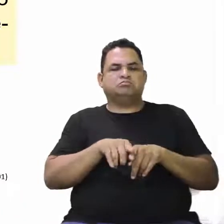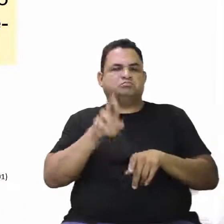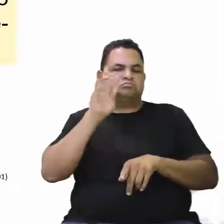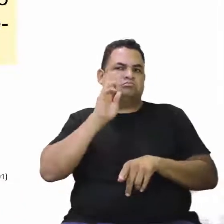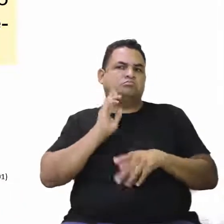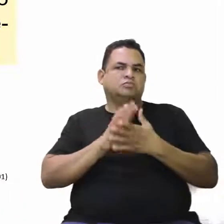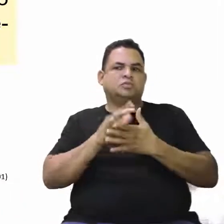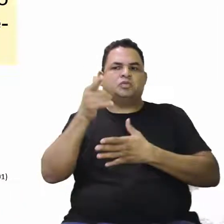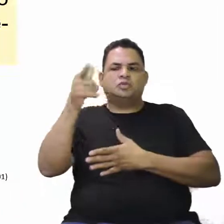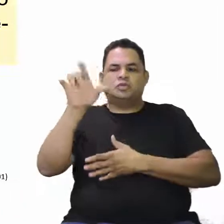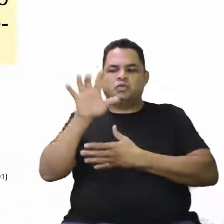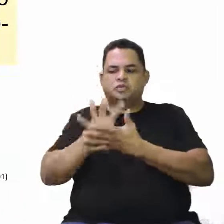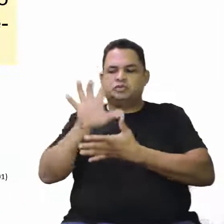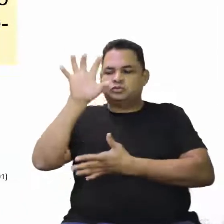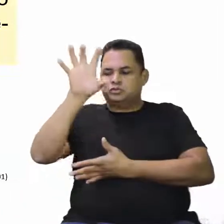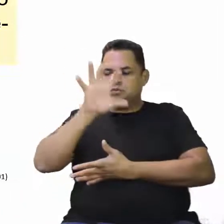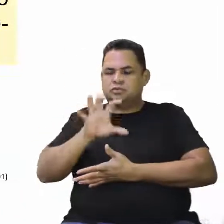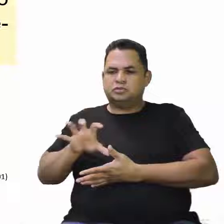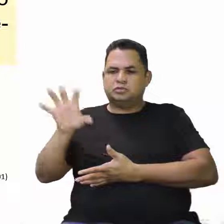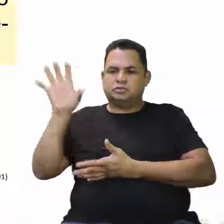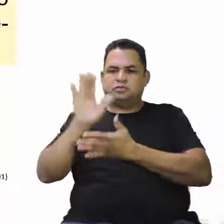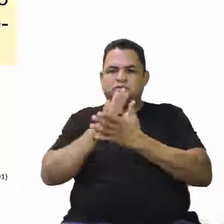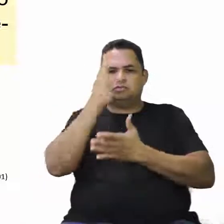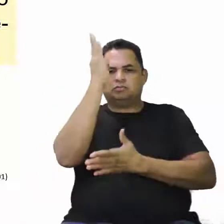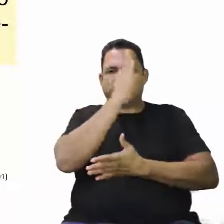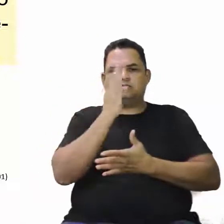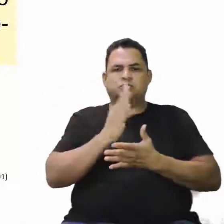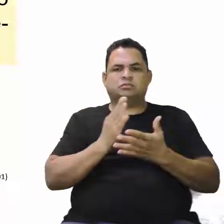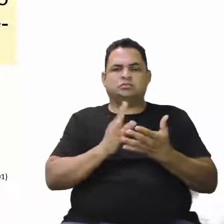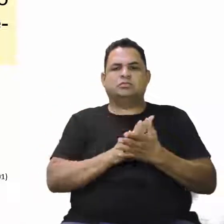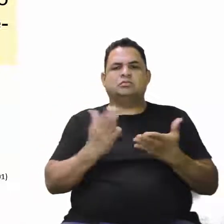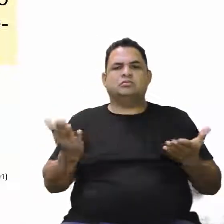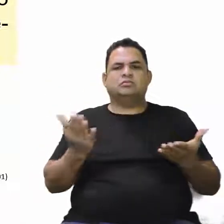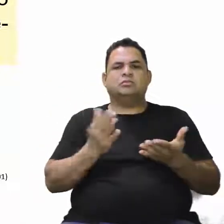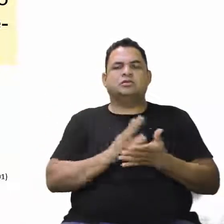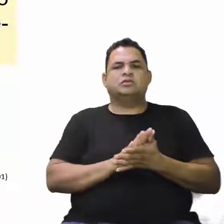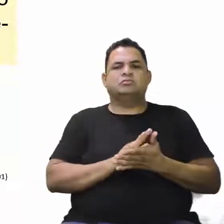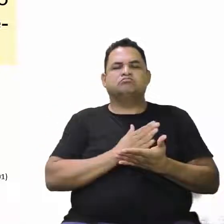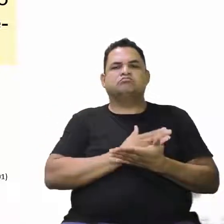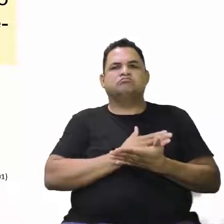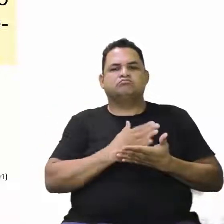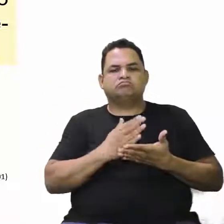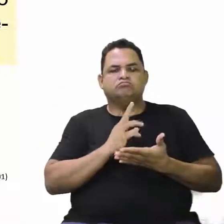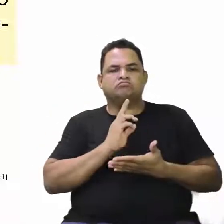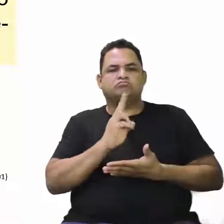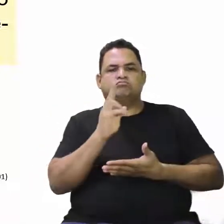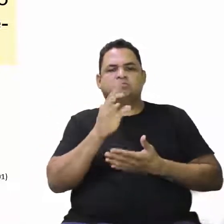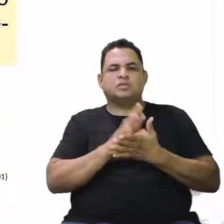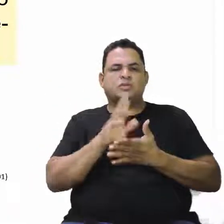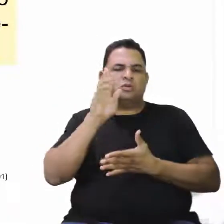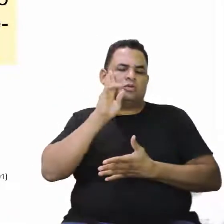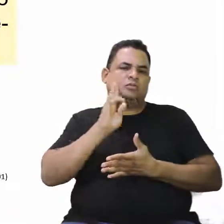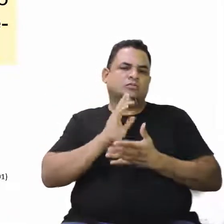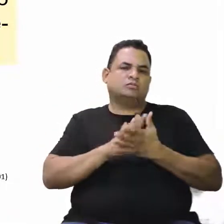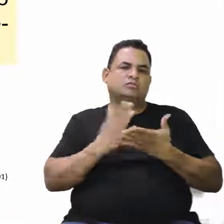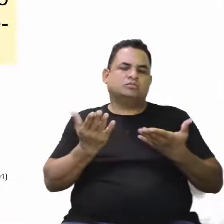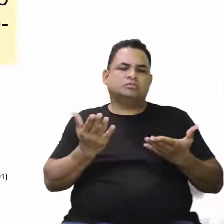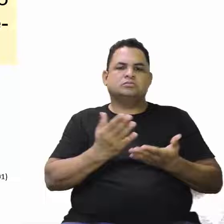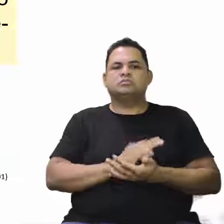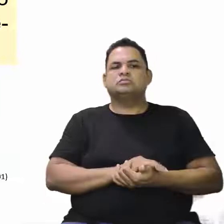assim como outras partes do Brasil, passaram aí pelo processo, passou, no caso em Rondônia,